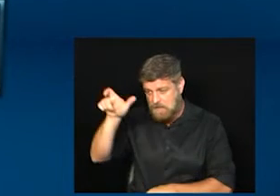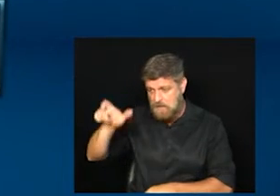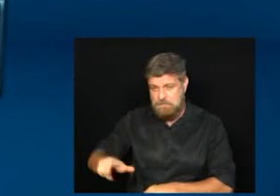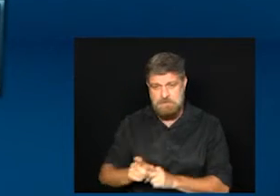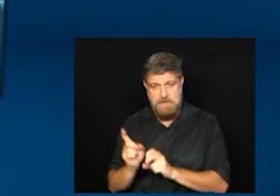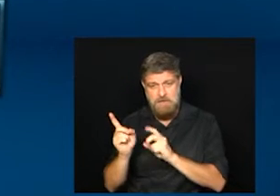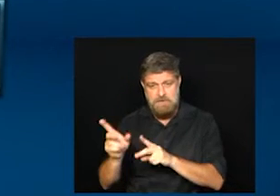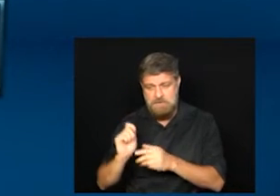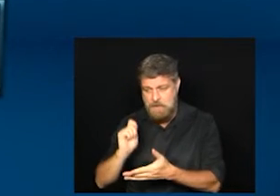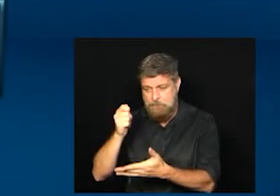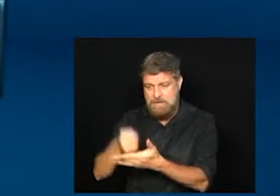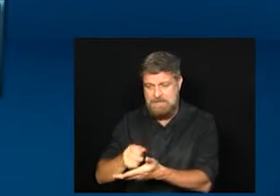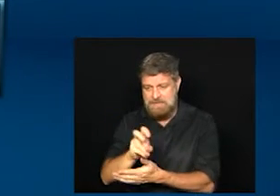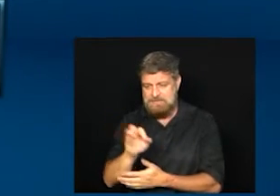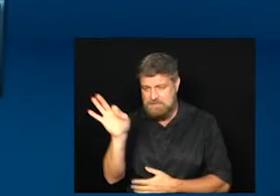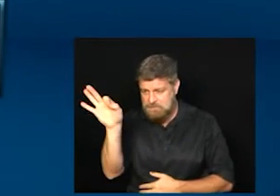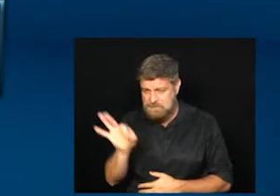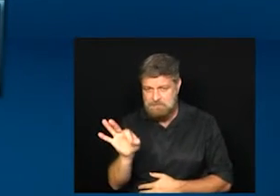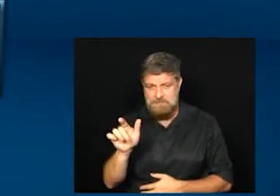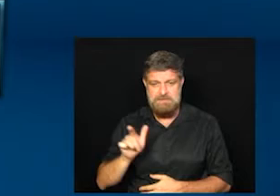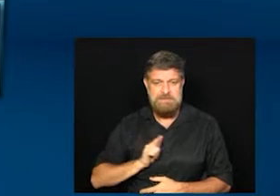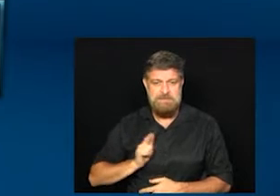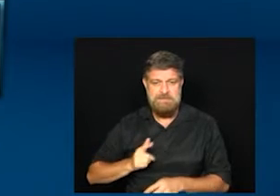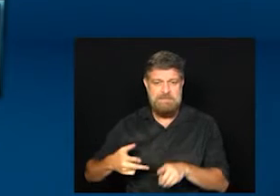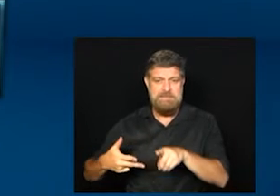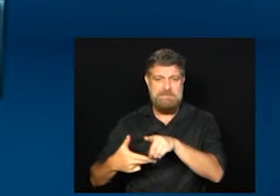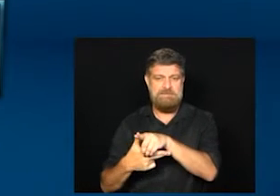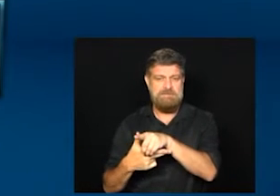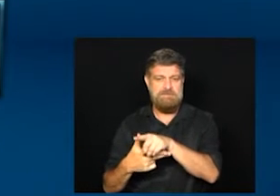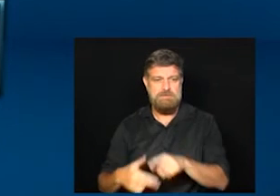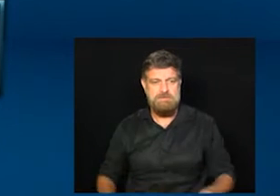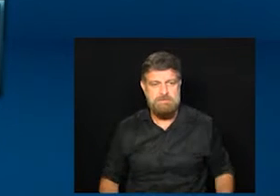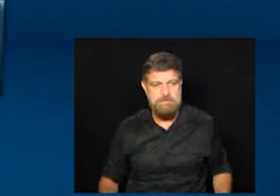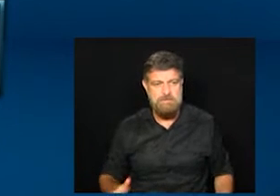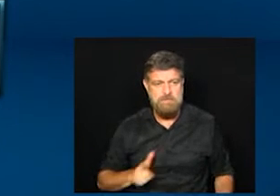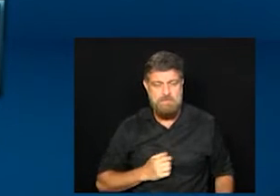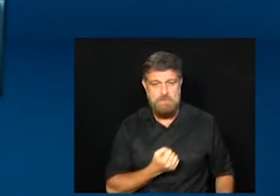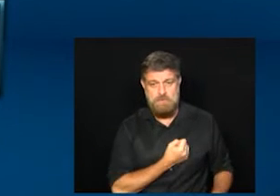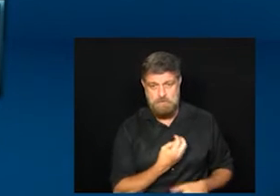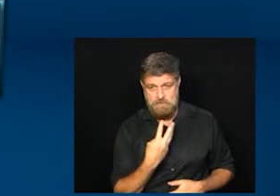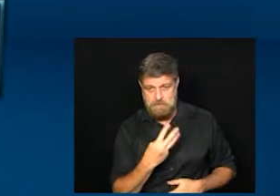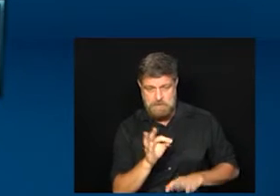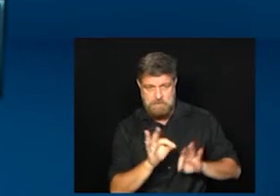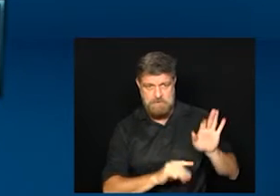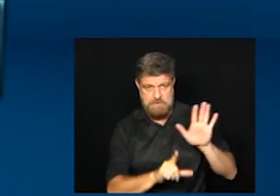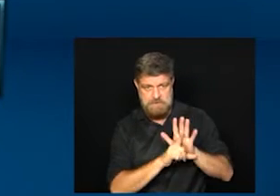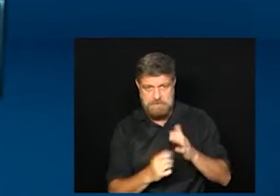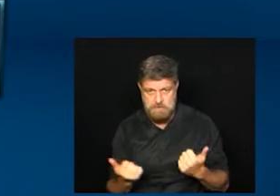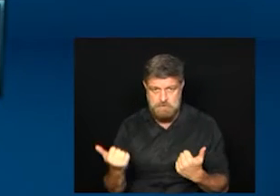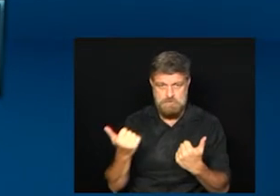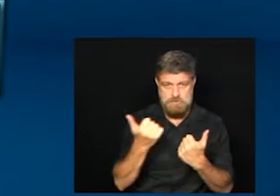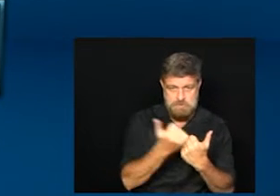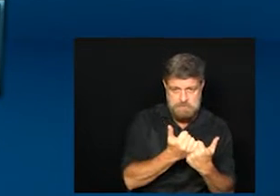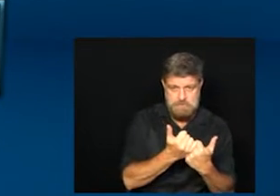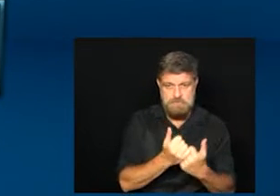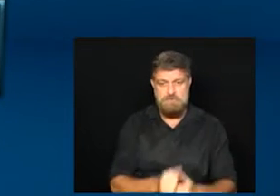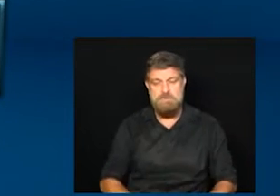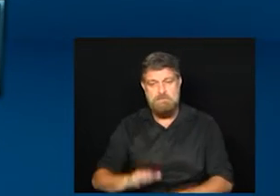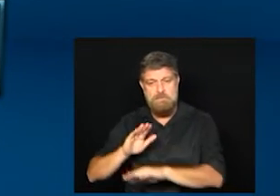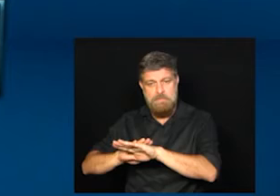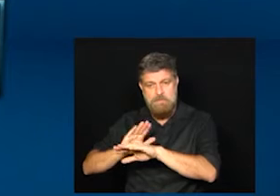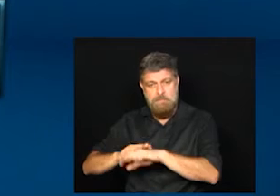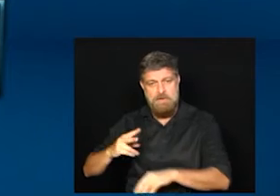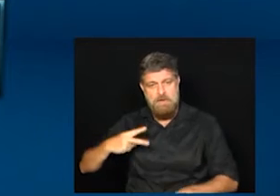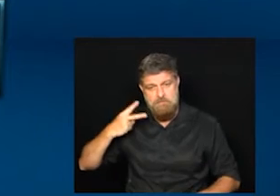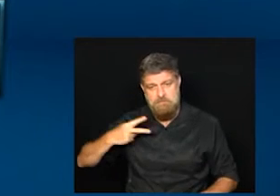pagar no mínimo 50% do valor da cirurgia. O item 3 é o substitutivo total ao projeto de lei de autoria do